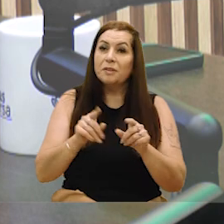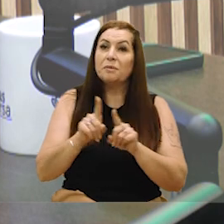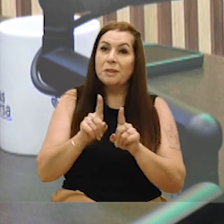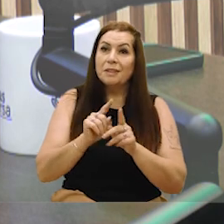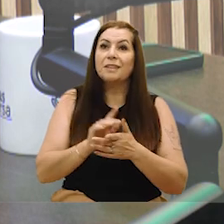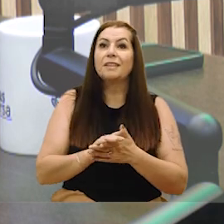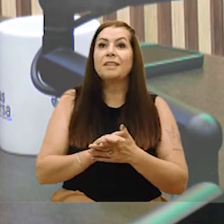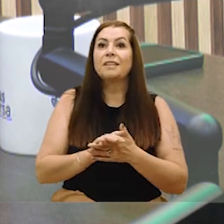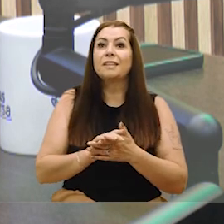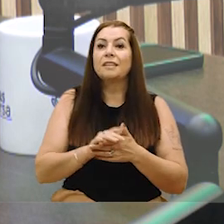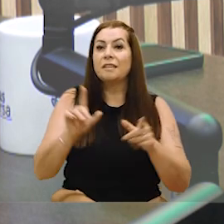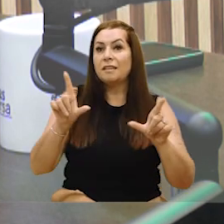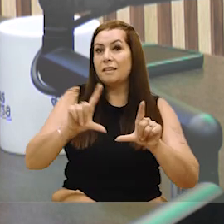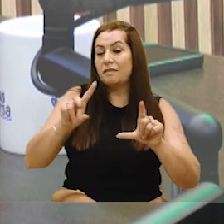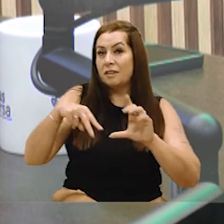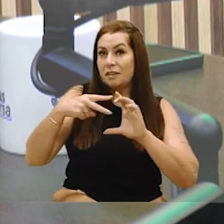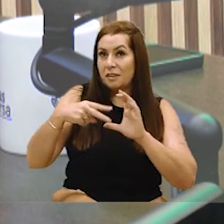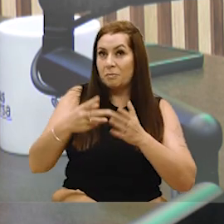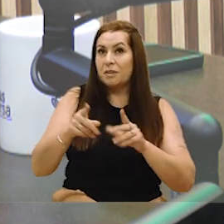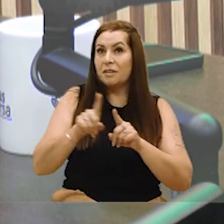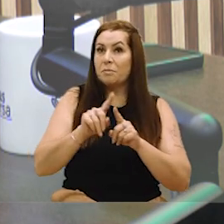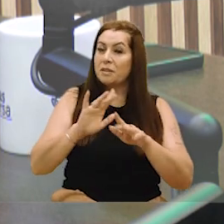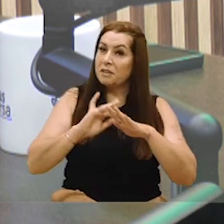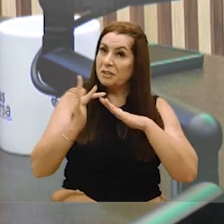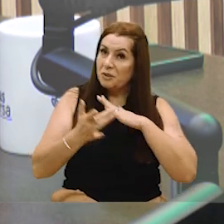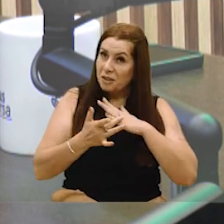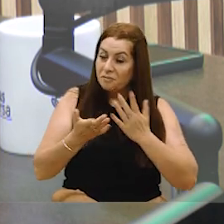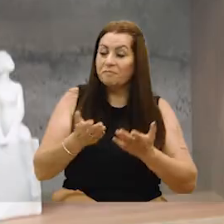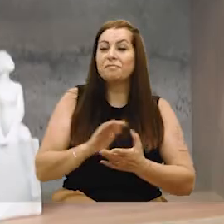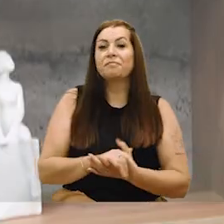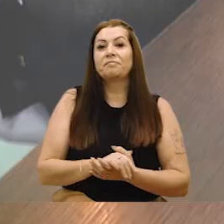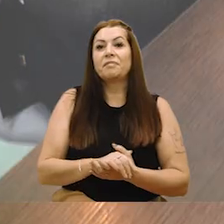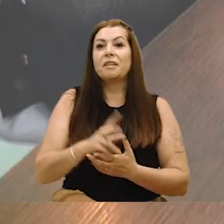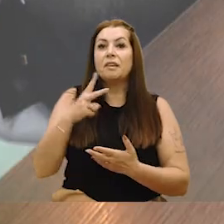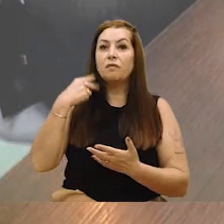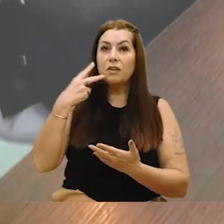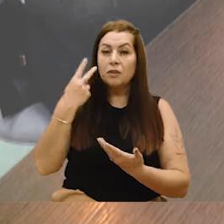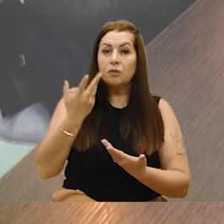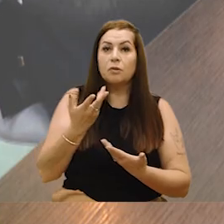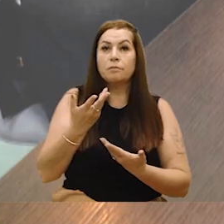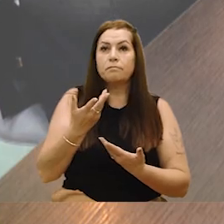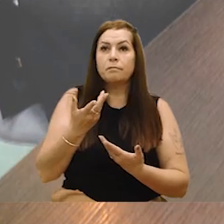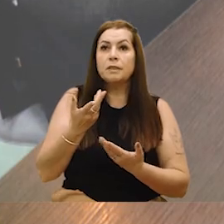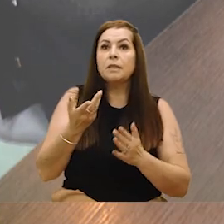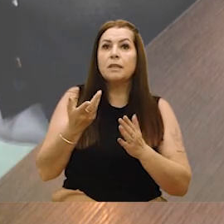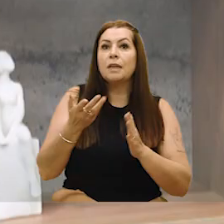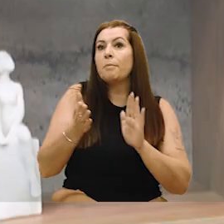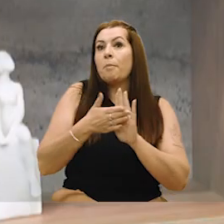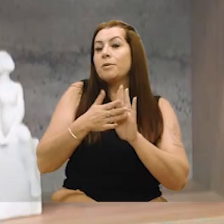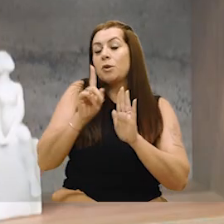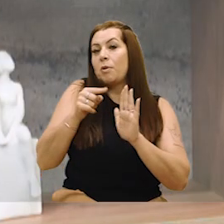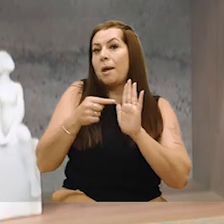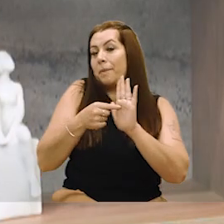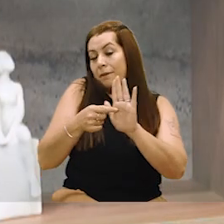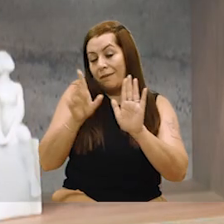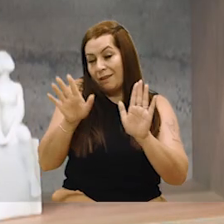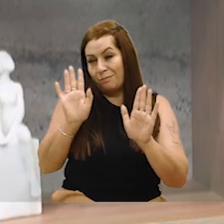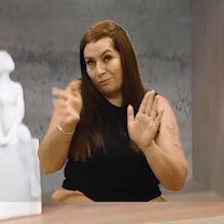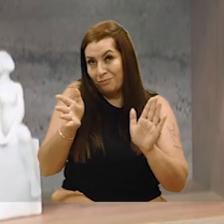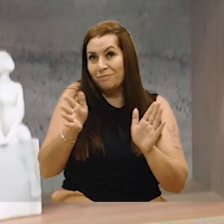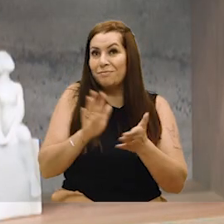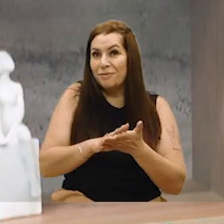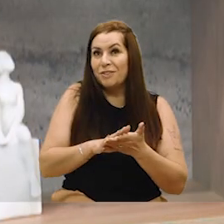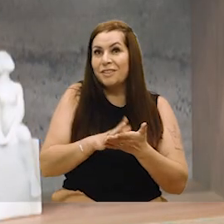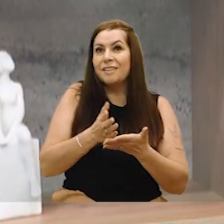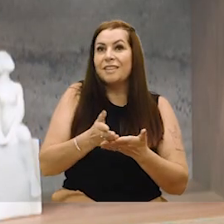também através da TV Câmara e das redes sociais. Vereador, a proposta aqui não é apresentar o senhor já